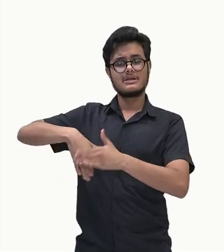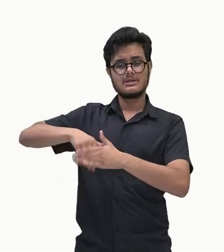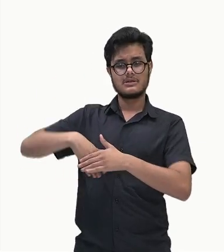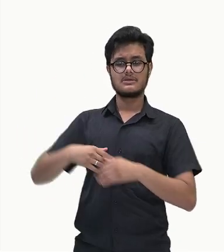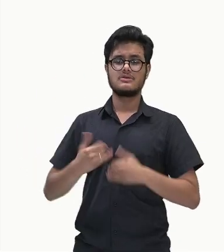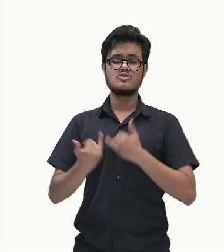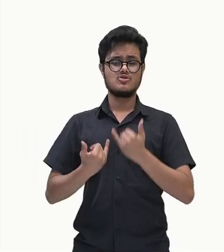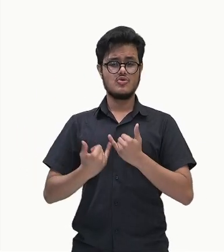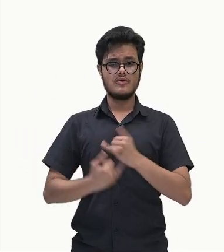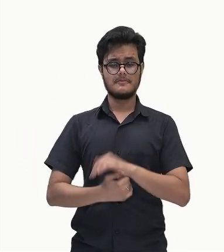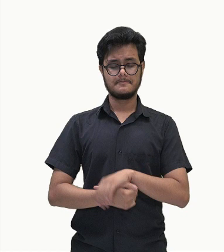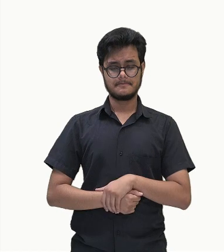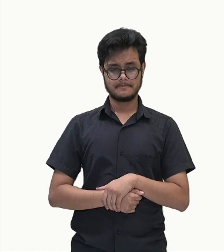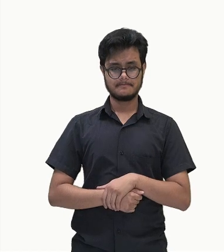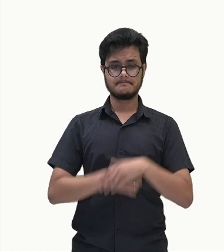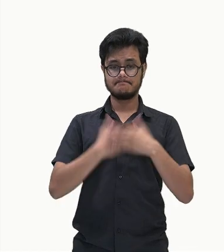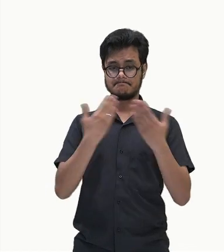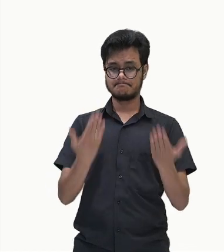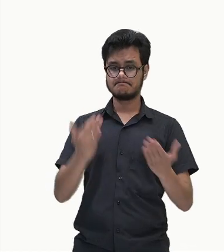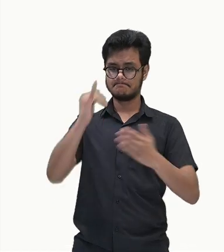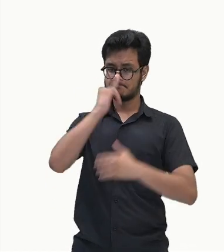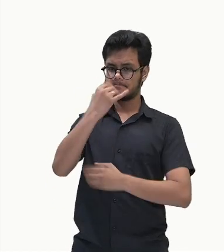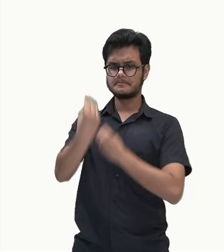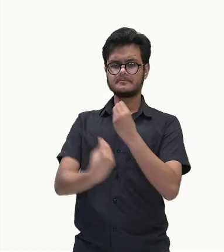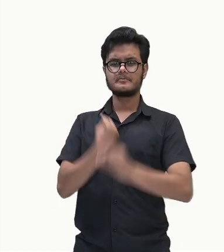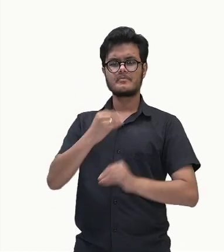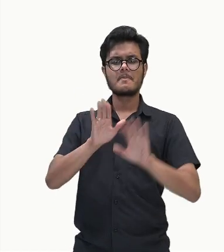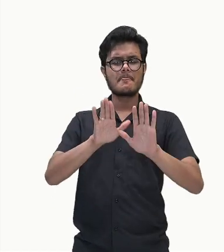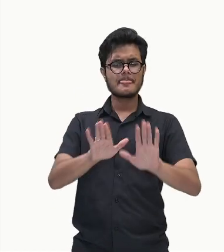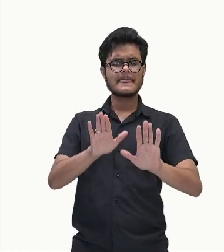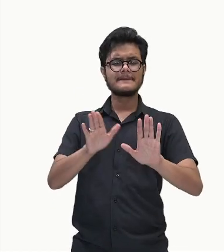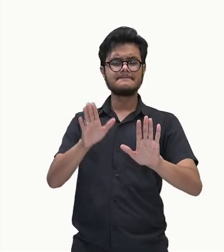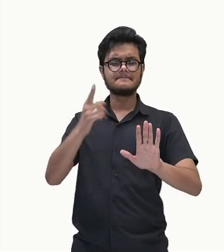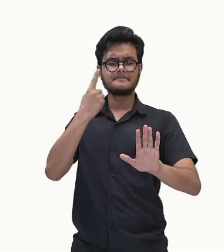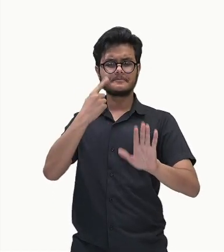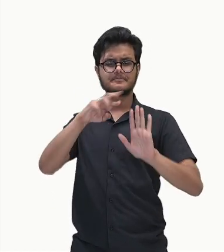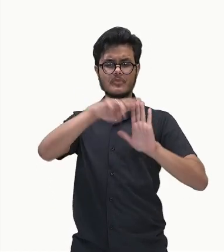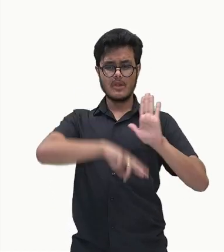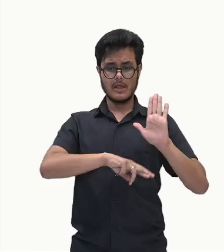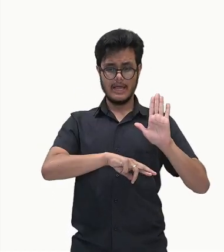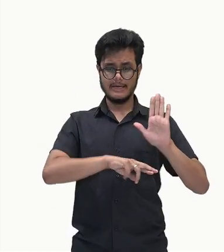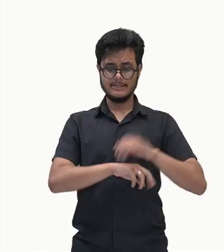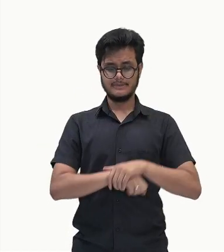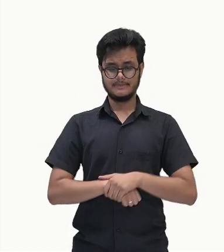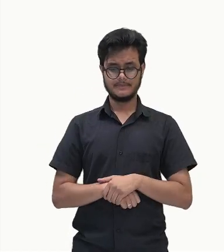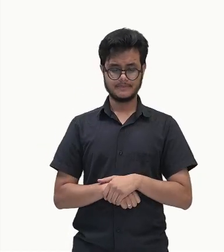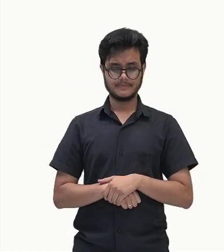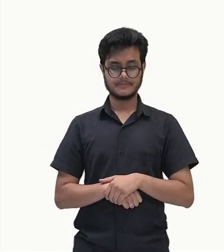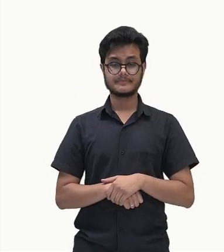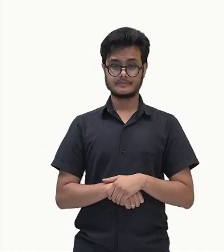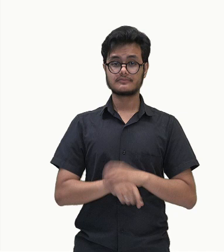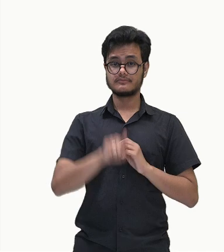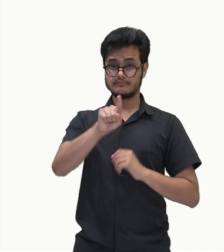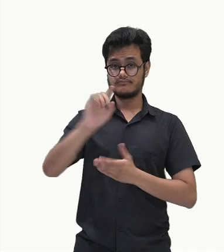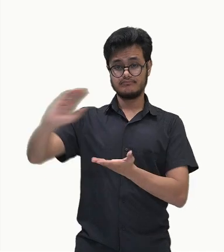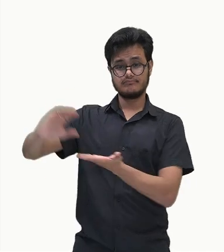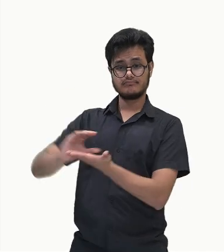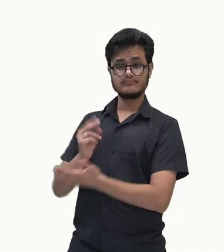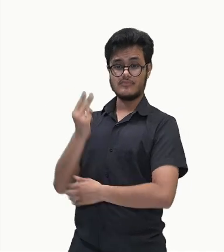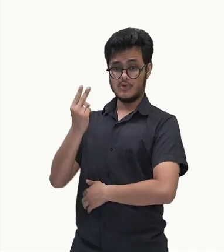três jogadas então o que que acontece aqui observem essas regras você tem R